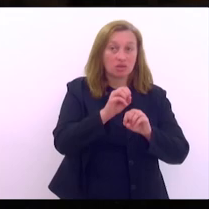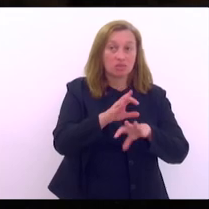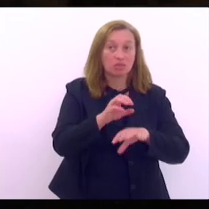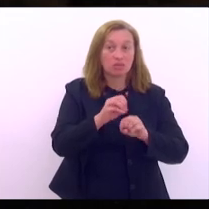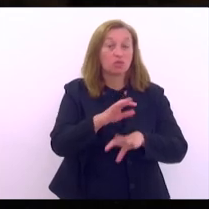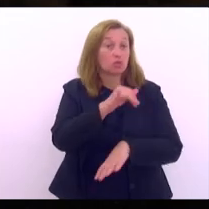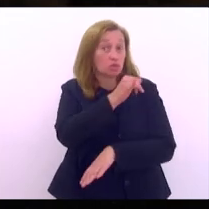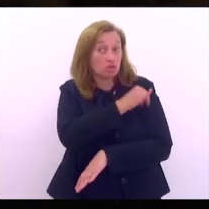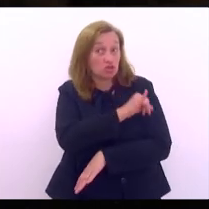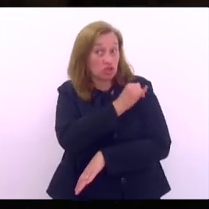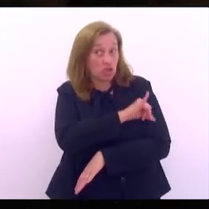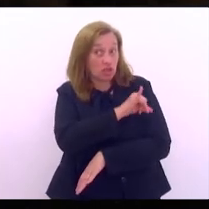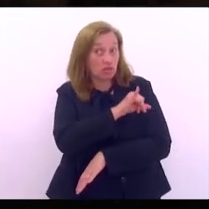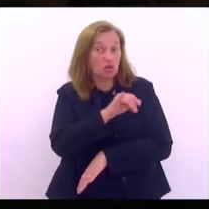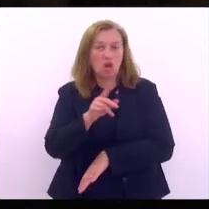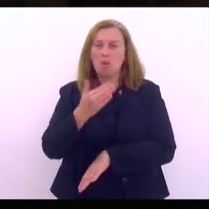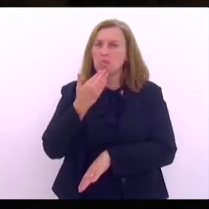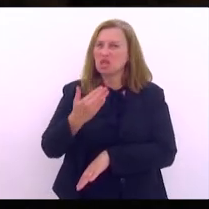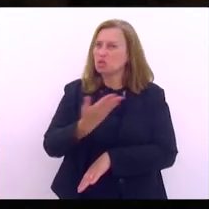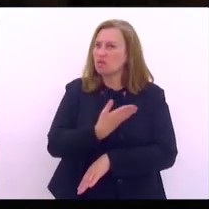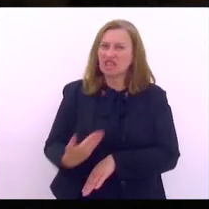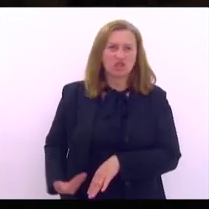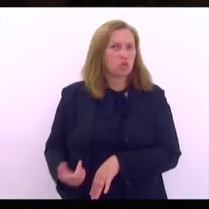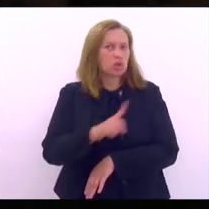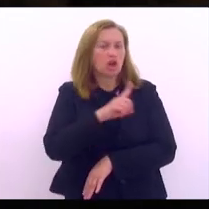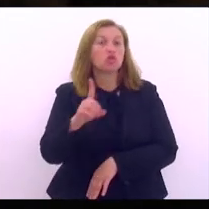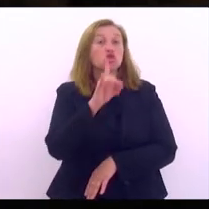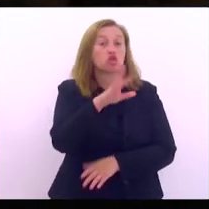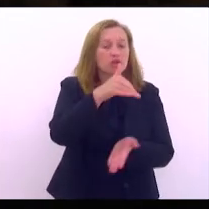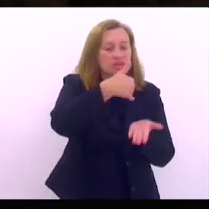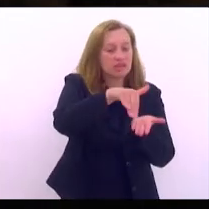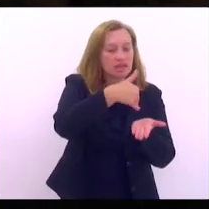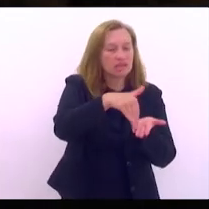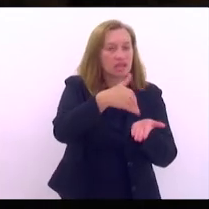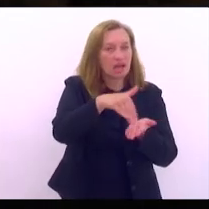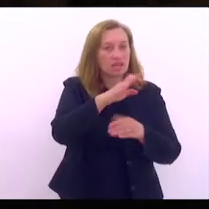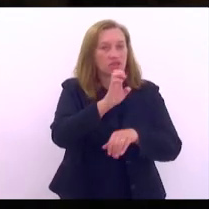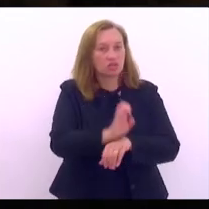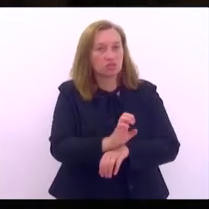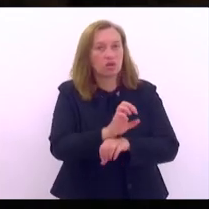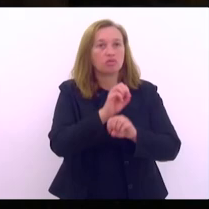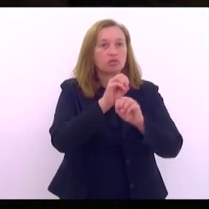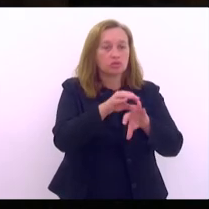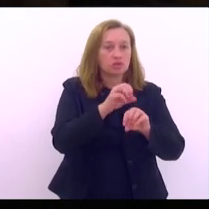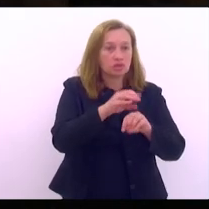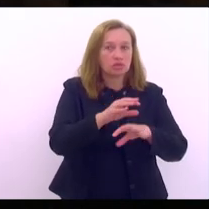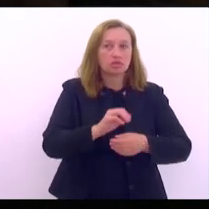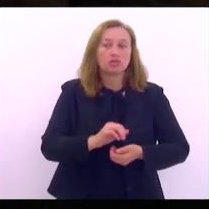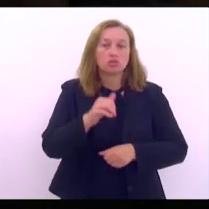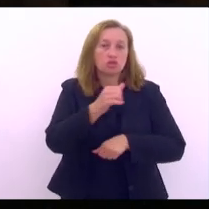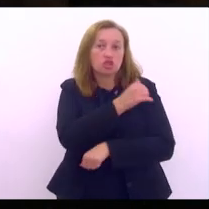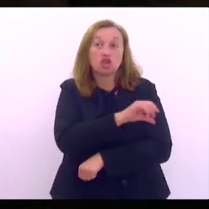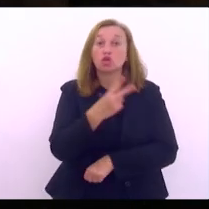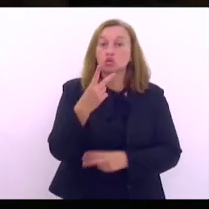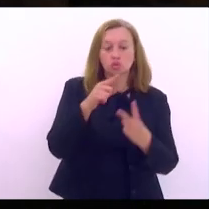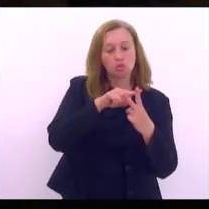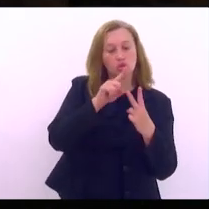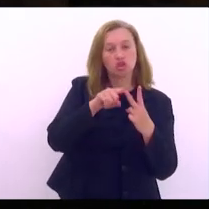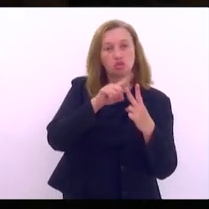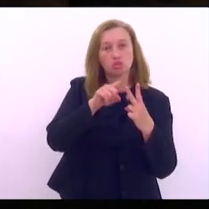pedindo à secretária, não estou pedindo ao governador, não, pedindo à secretária de Estadual de Educação do Rio de Janeiro, duas coisas. A